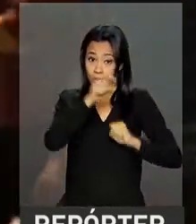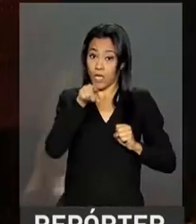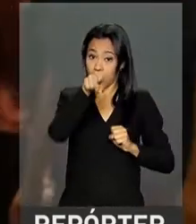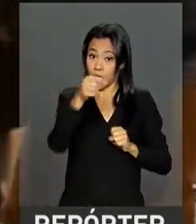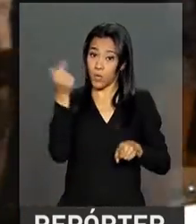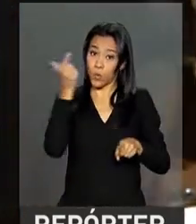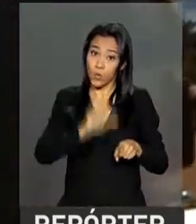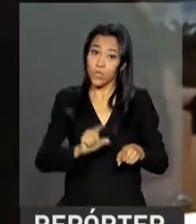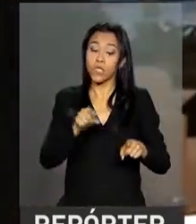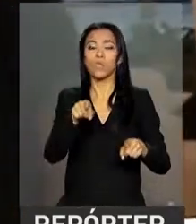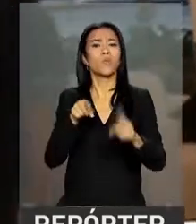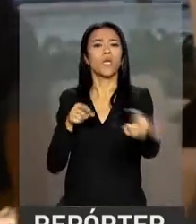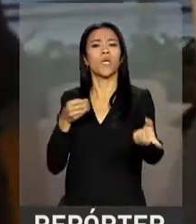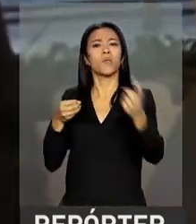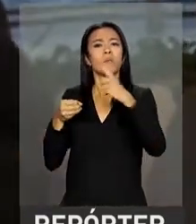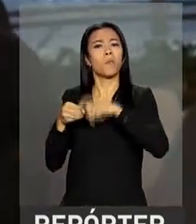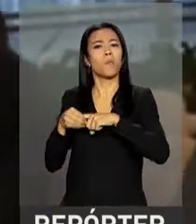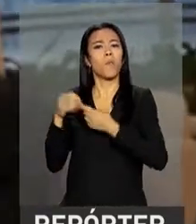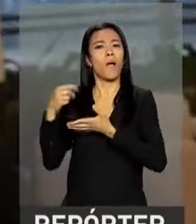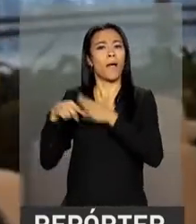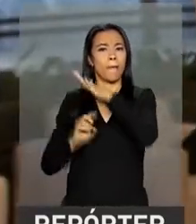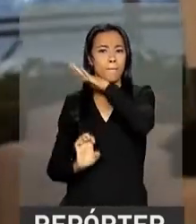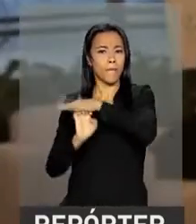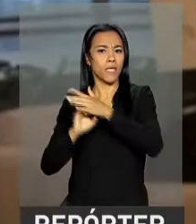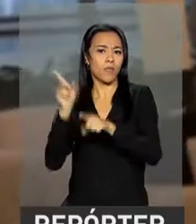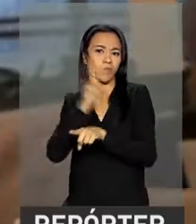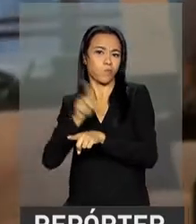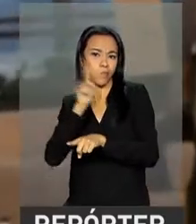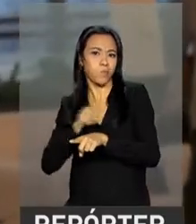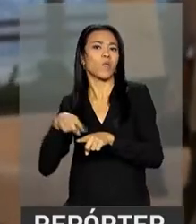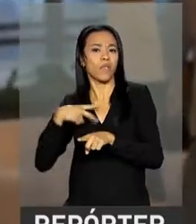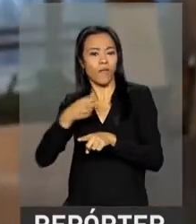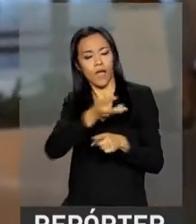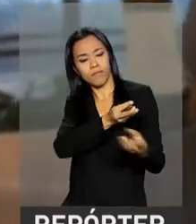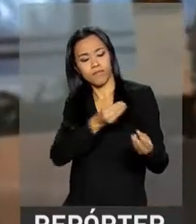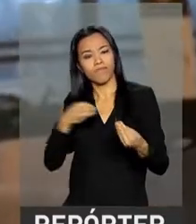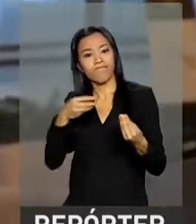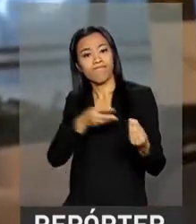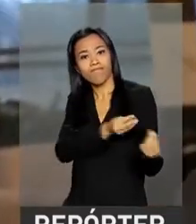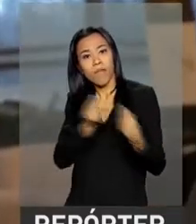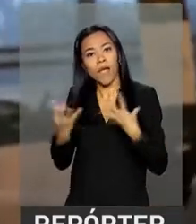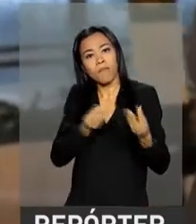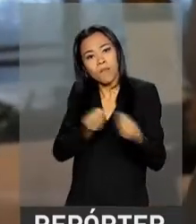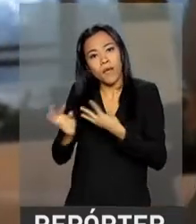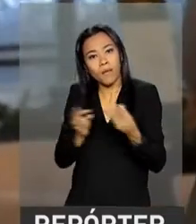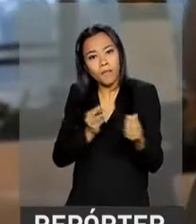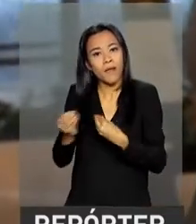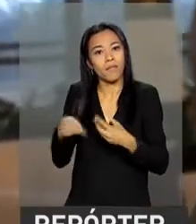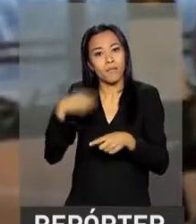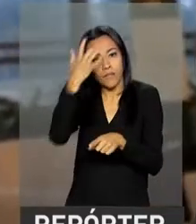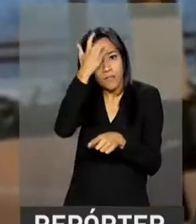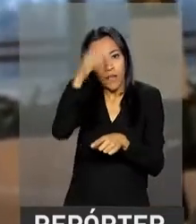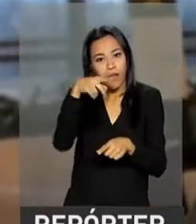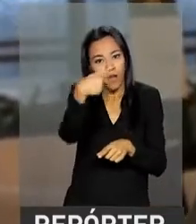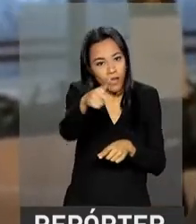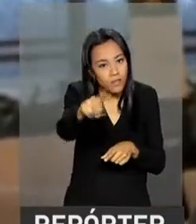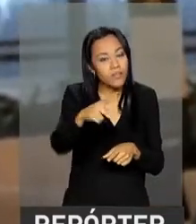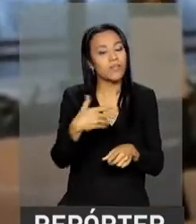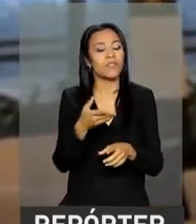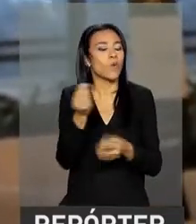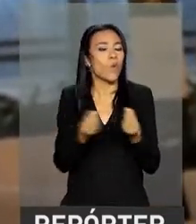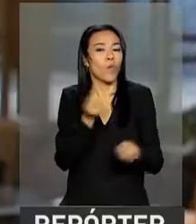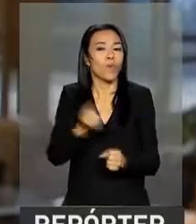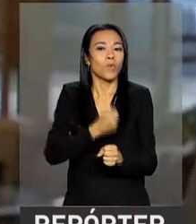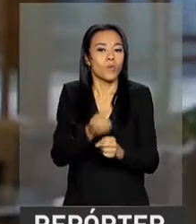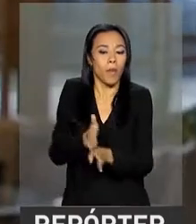acordo com uma empresa americana que vai desenvolver componentes e produtos específicos para facilitar a aplicação do sistema de construção da